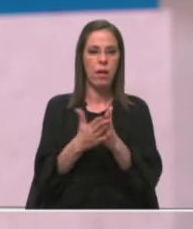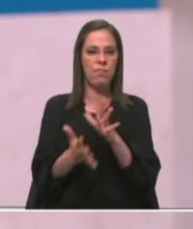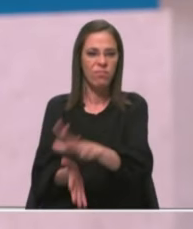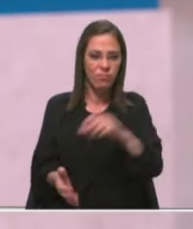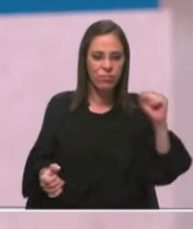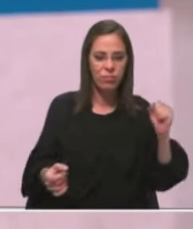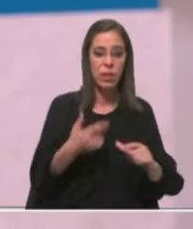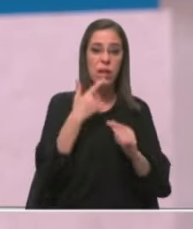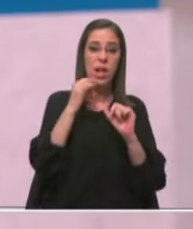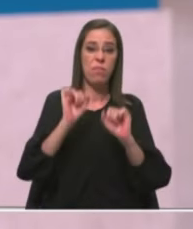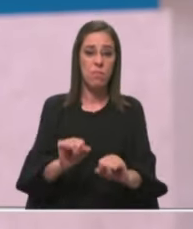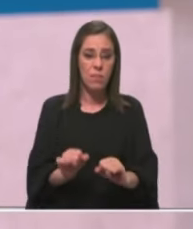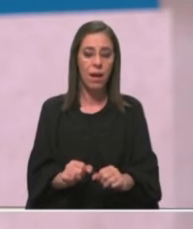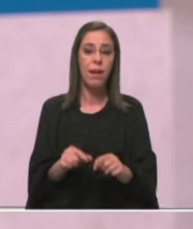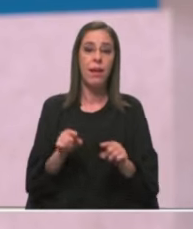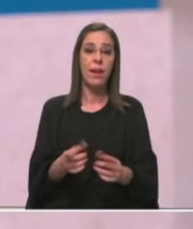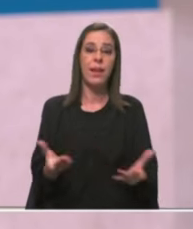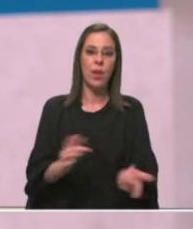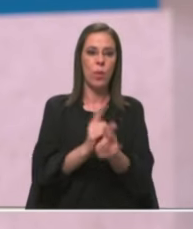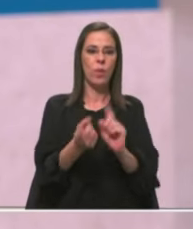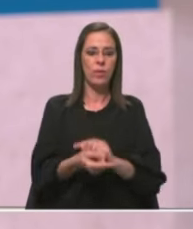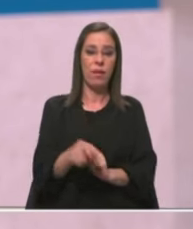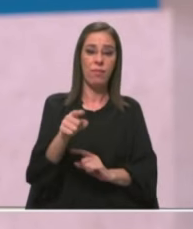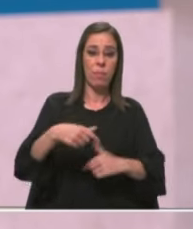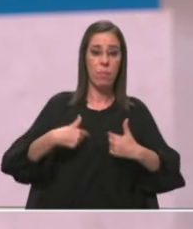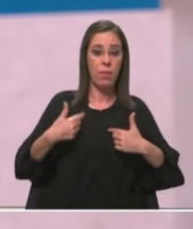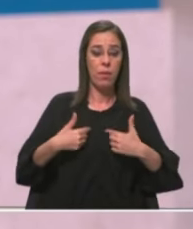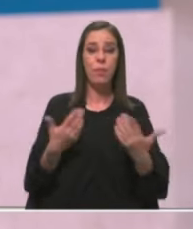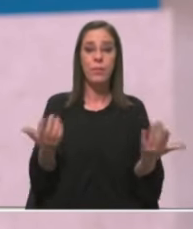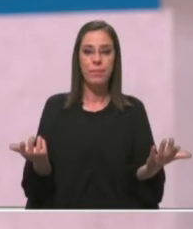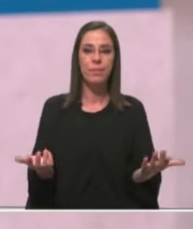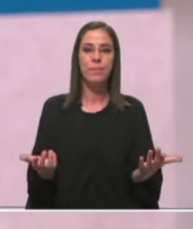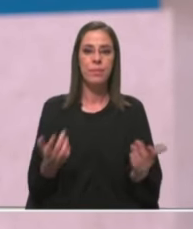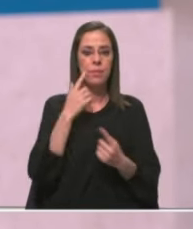carteira, sim, e chamam nomes. E aqui o Augusto, sem querer,